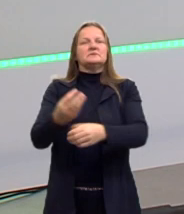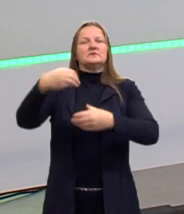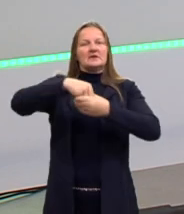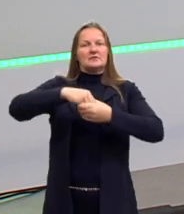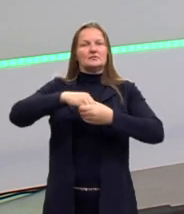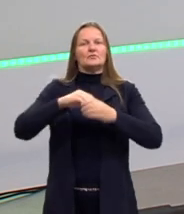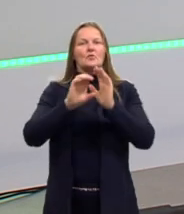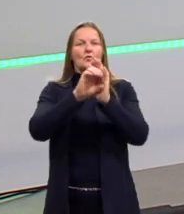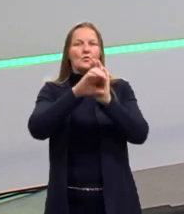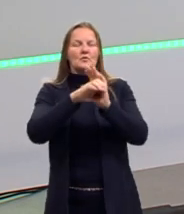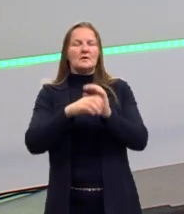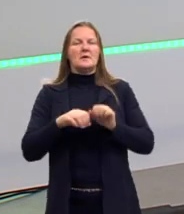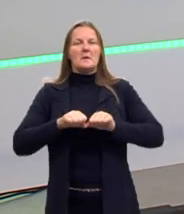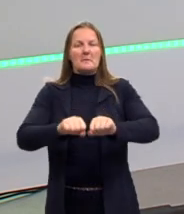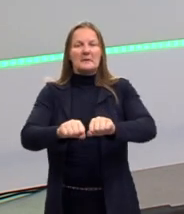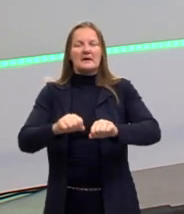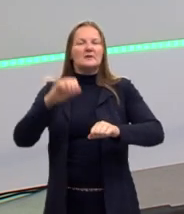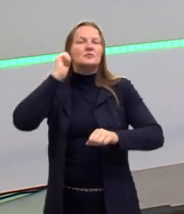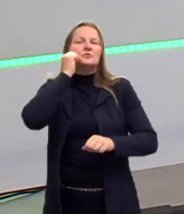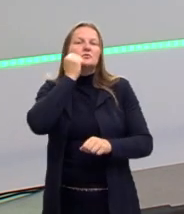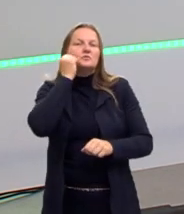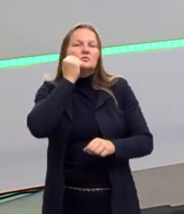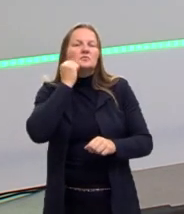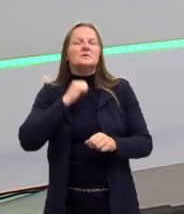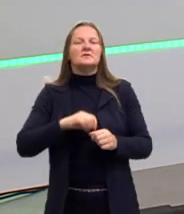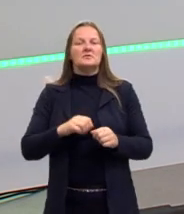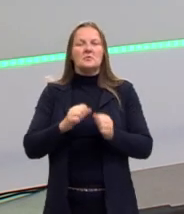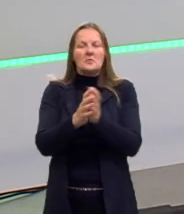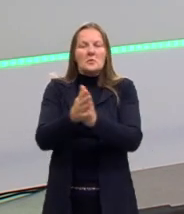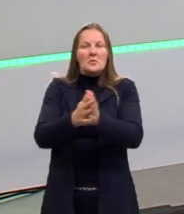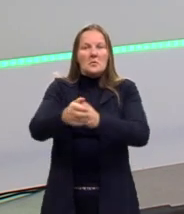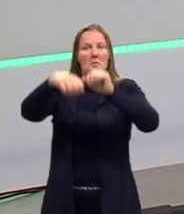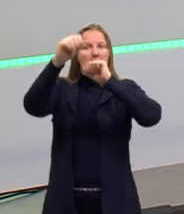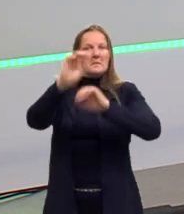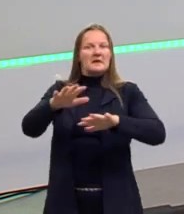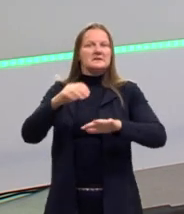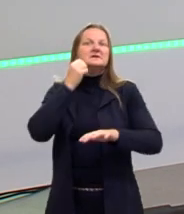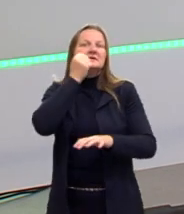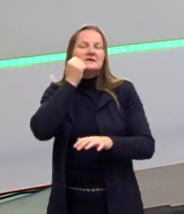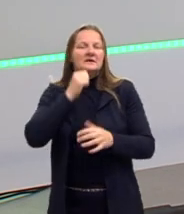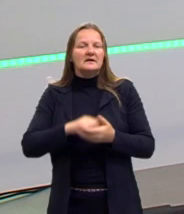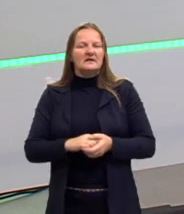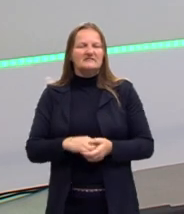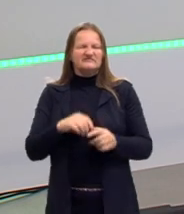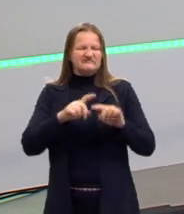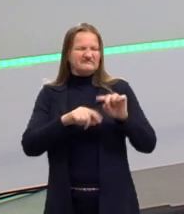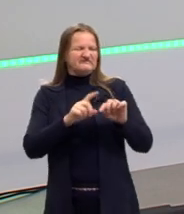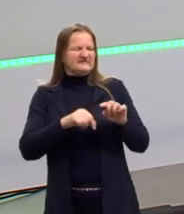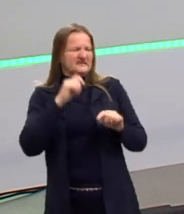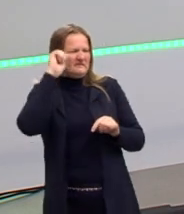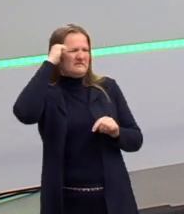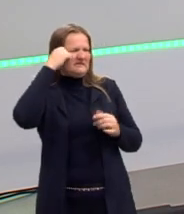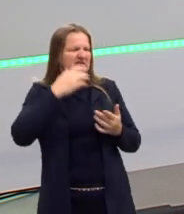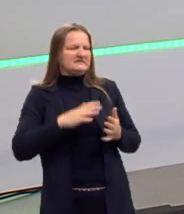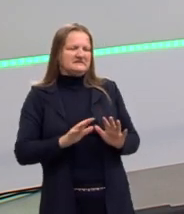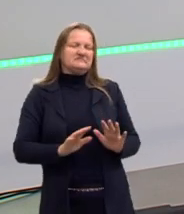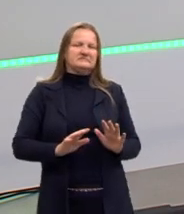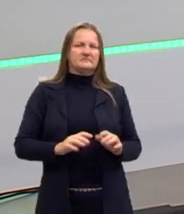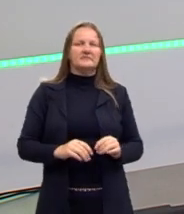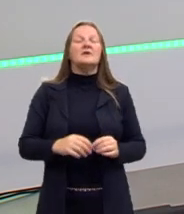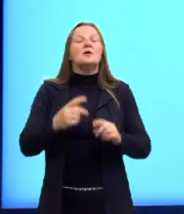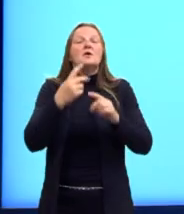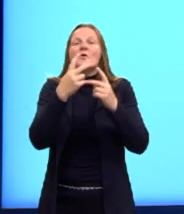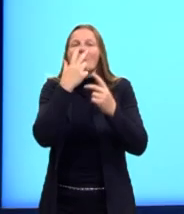mercado negro magia negra e a coisa está preta a gente tem ali nas explicações